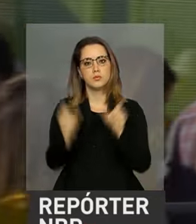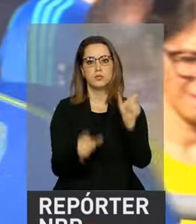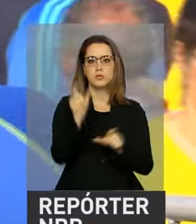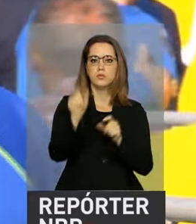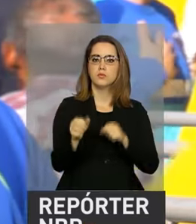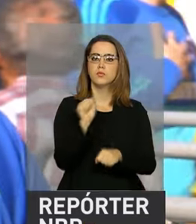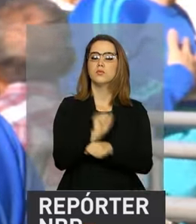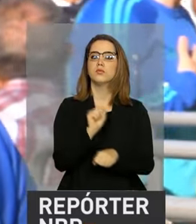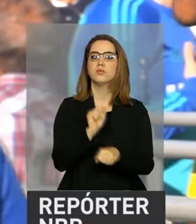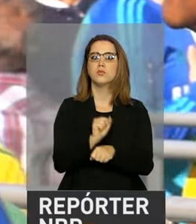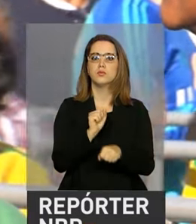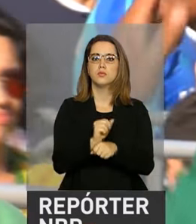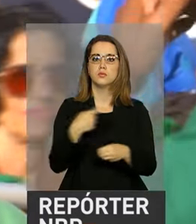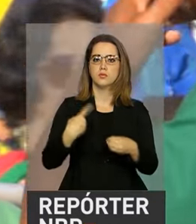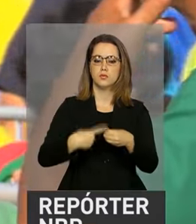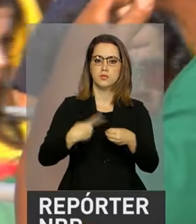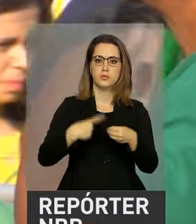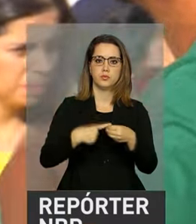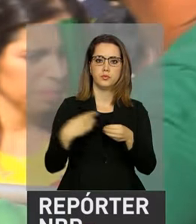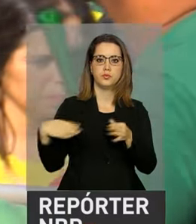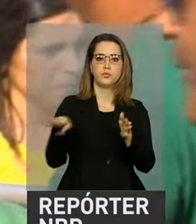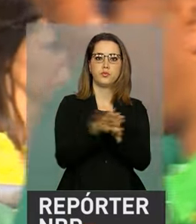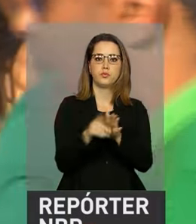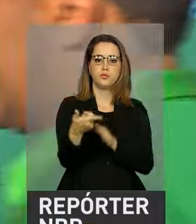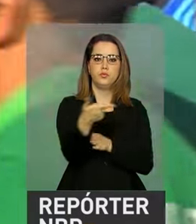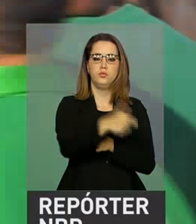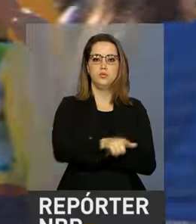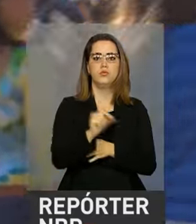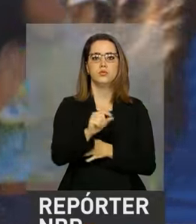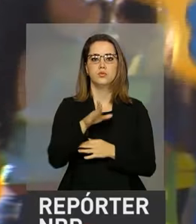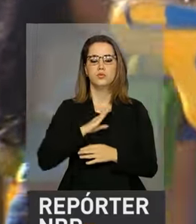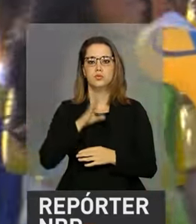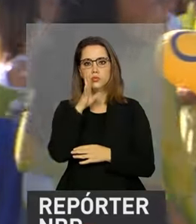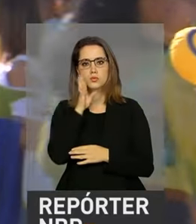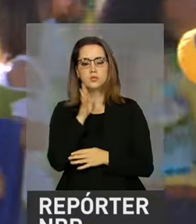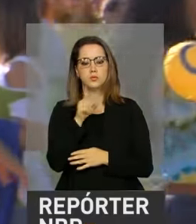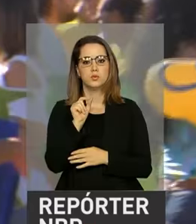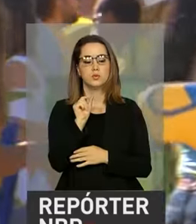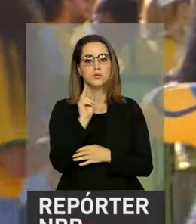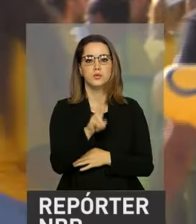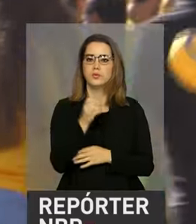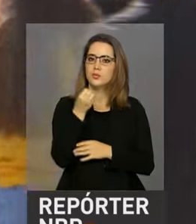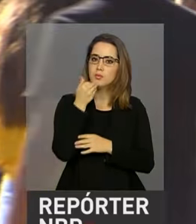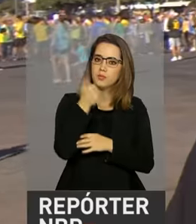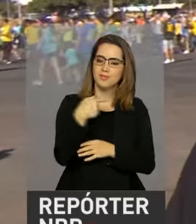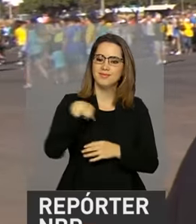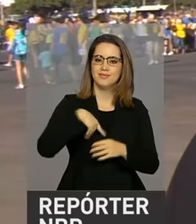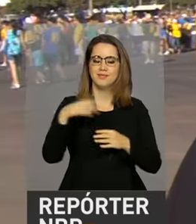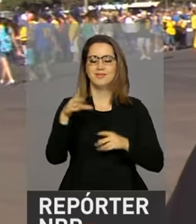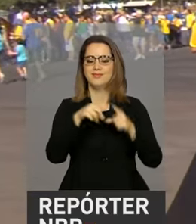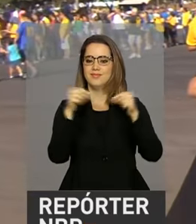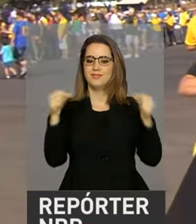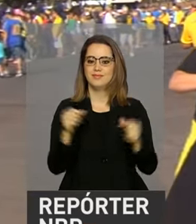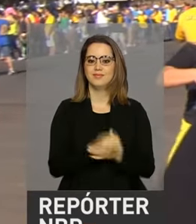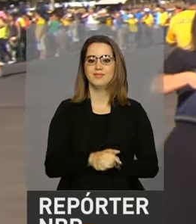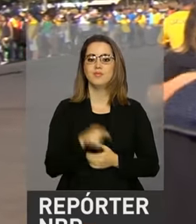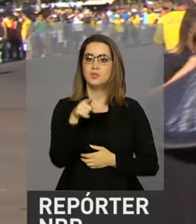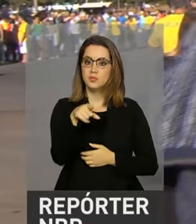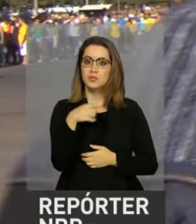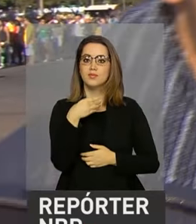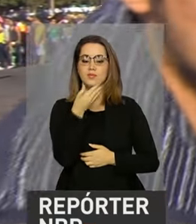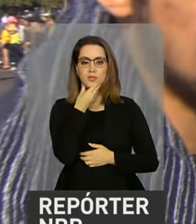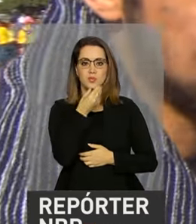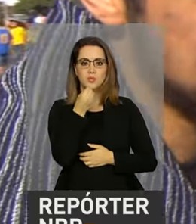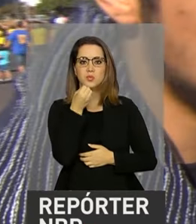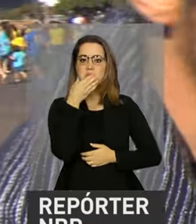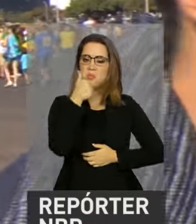cidade quem veio de fora para acompanhar as Olimpíadas na capital aprovou a recepção Brasiliense tô tô achando bem as coisas aqui tá